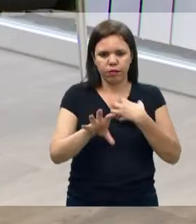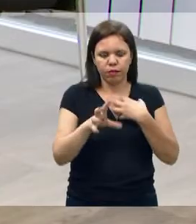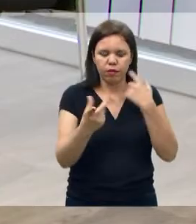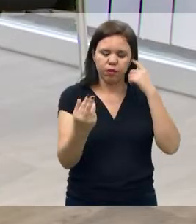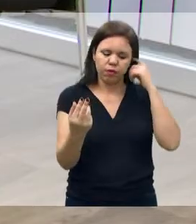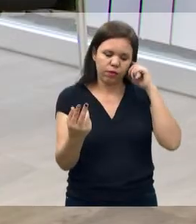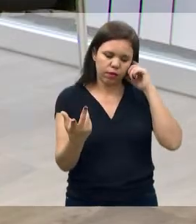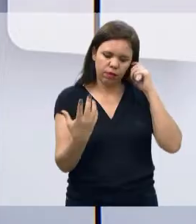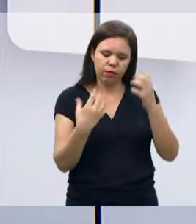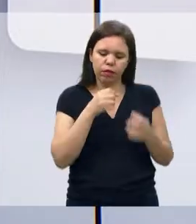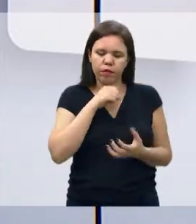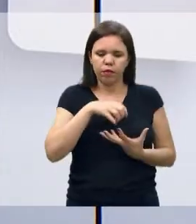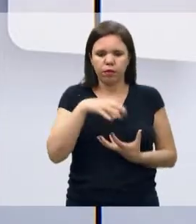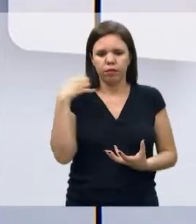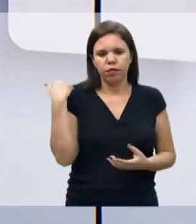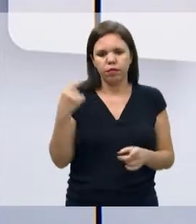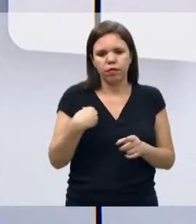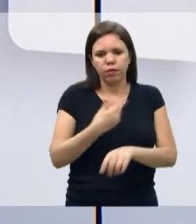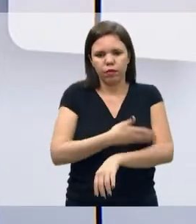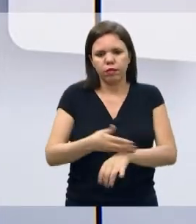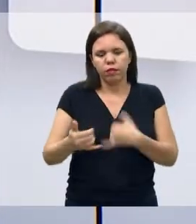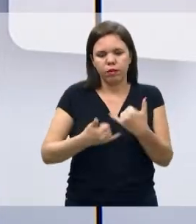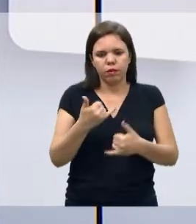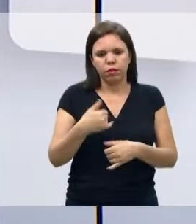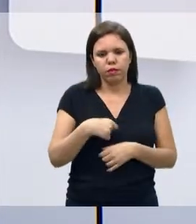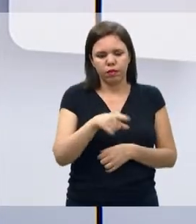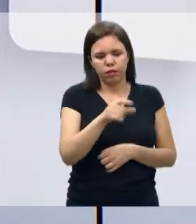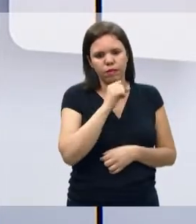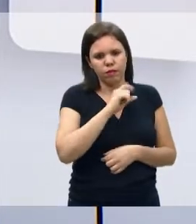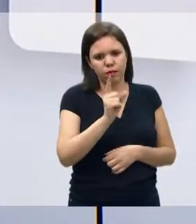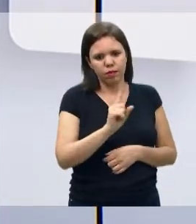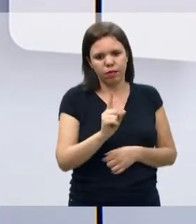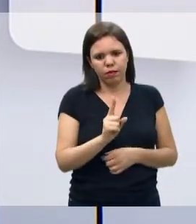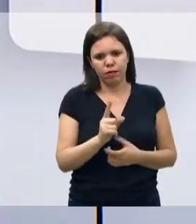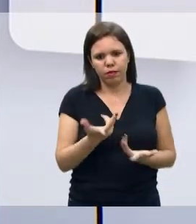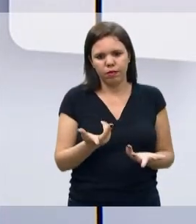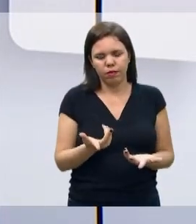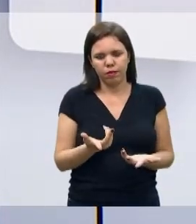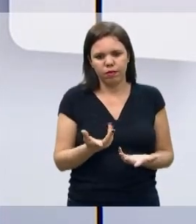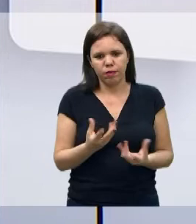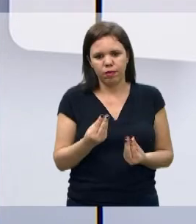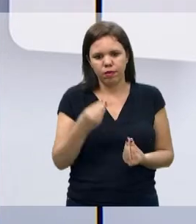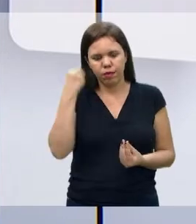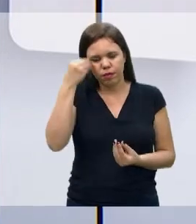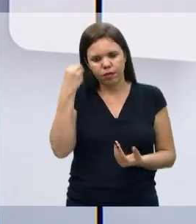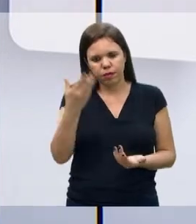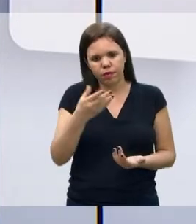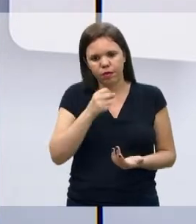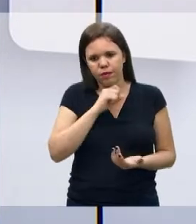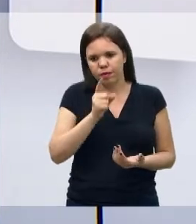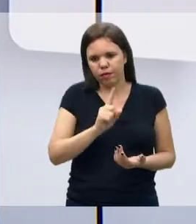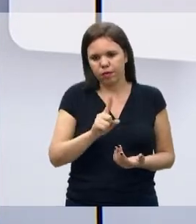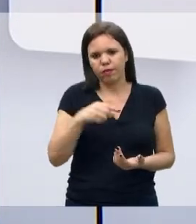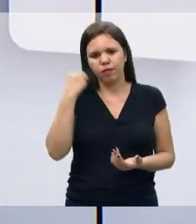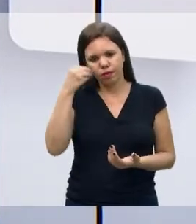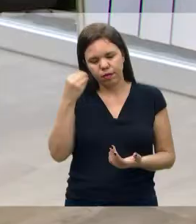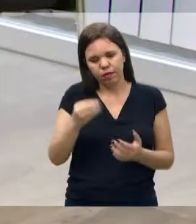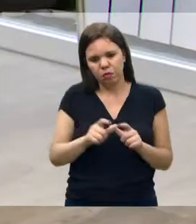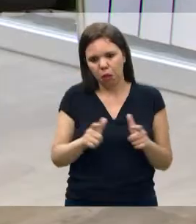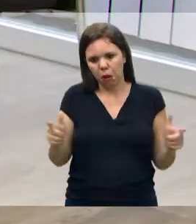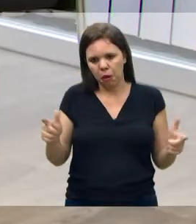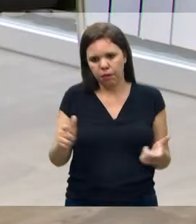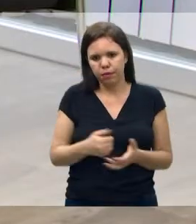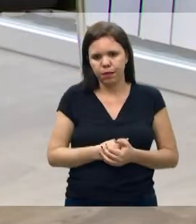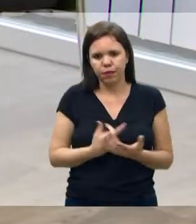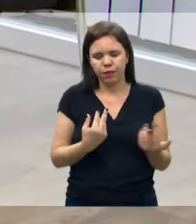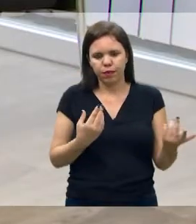situação deles, né? Eu costumo brincar, falo assim, nós não estamos ficando velhos, estamos ficando bastante experientes. Então, toda essa experiência acumulada... Olha o que